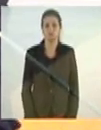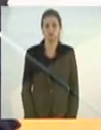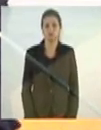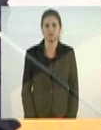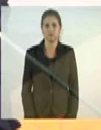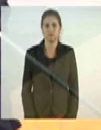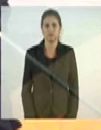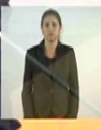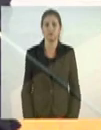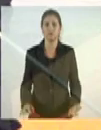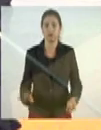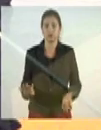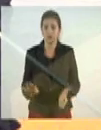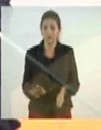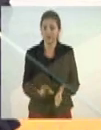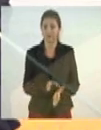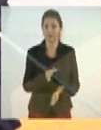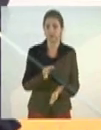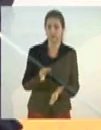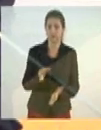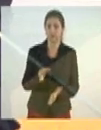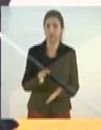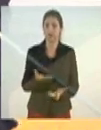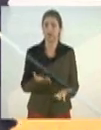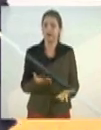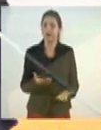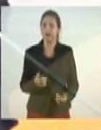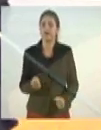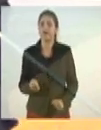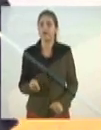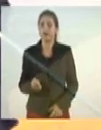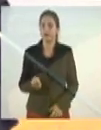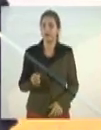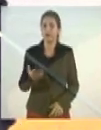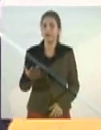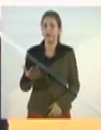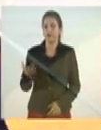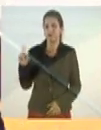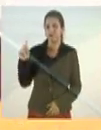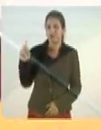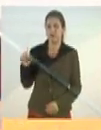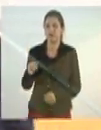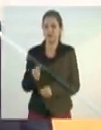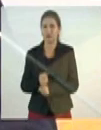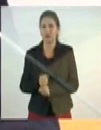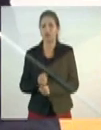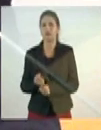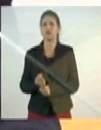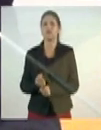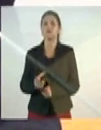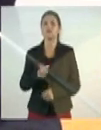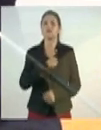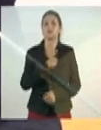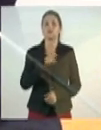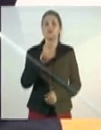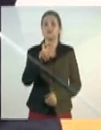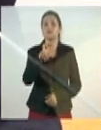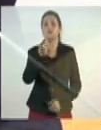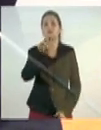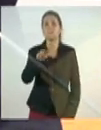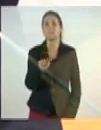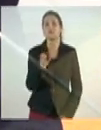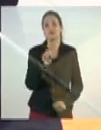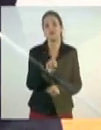deu naquela época uma qu 5.000 vagas o Quando eu digo Assembleia que foi aprovada aqui mas por proposta do Governo do Estado mas ainda